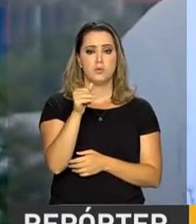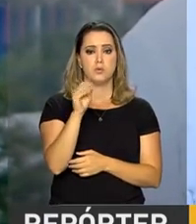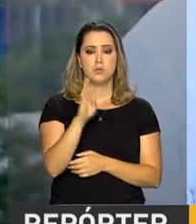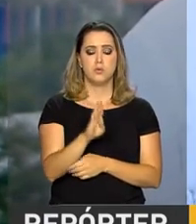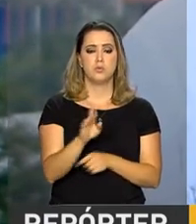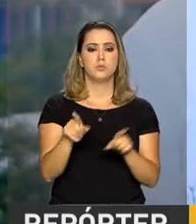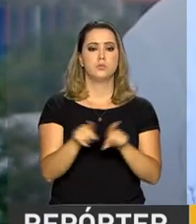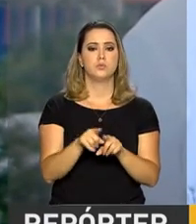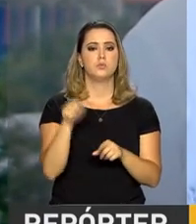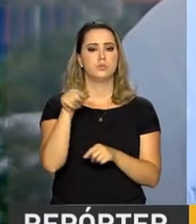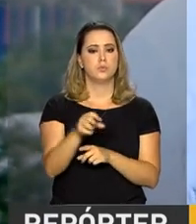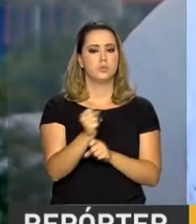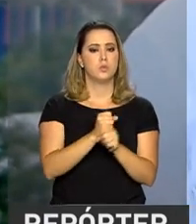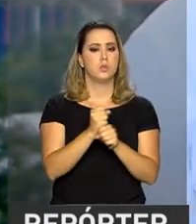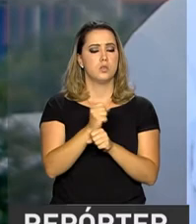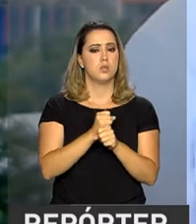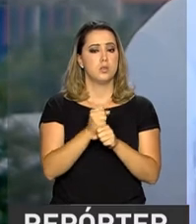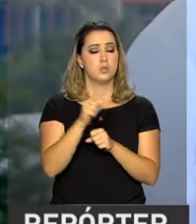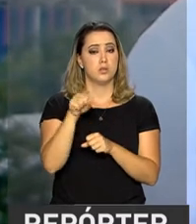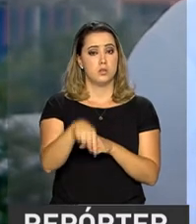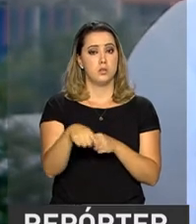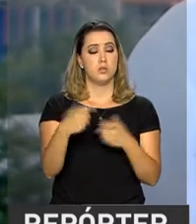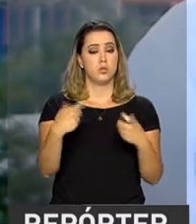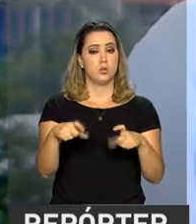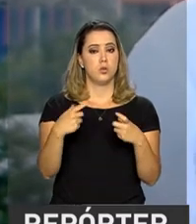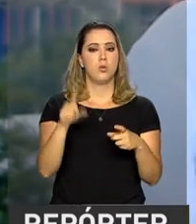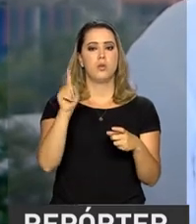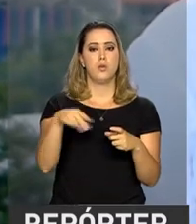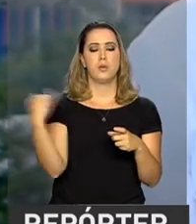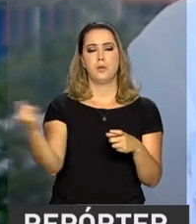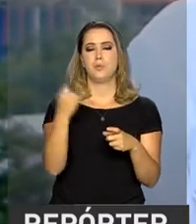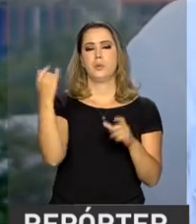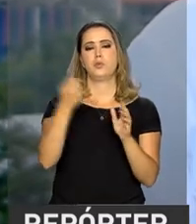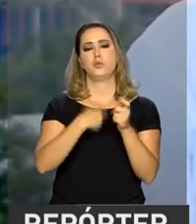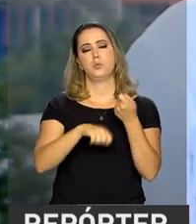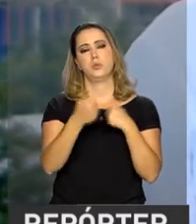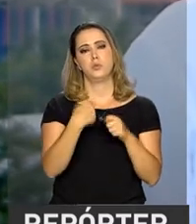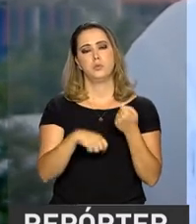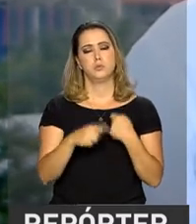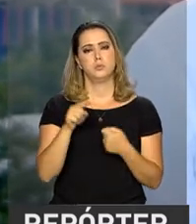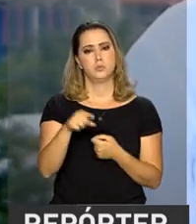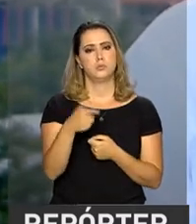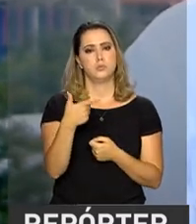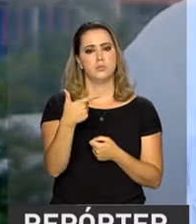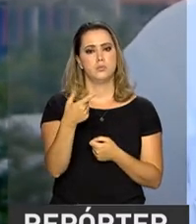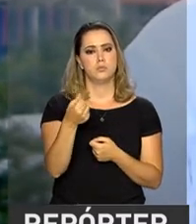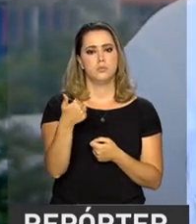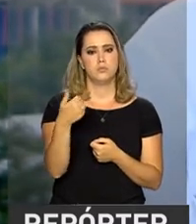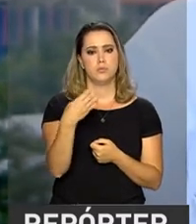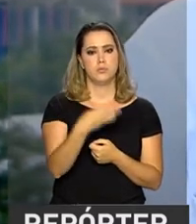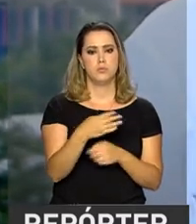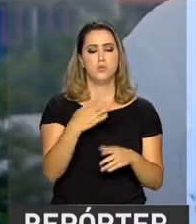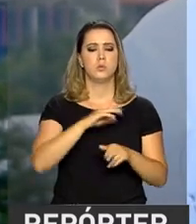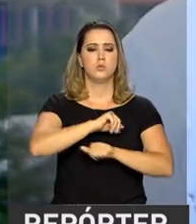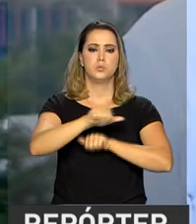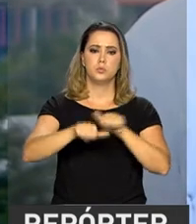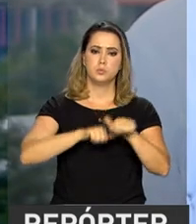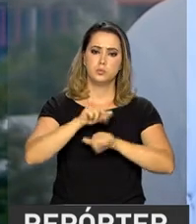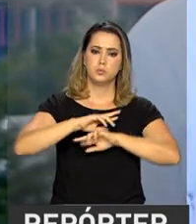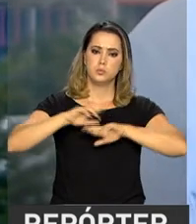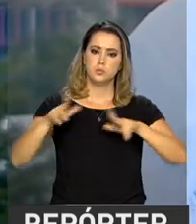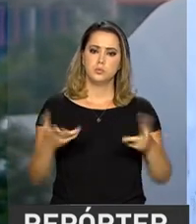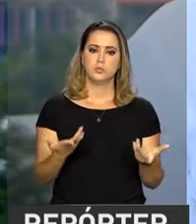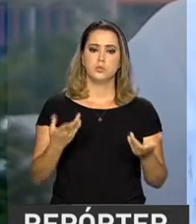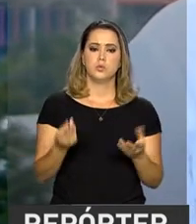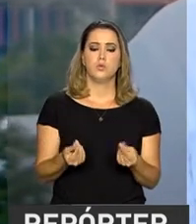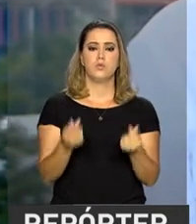a âncora econômico na verdade não é quase a âncora da economia é de 2014 para cá muita coisa onde ficou com a queda